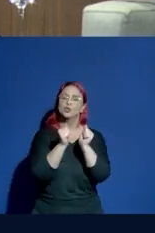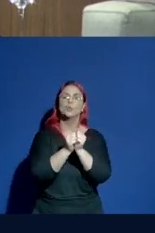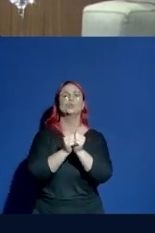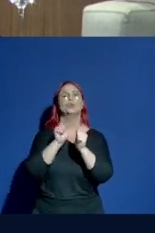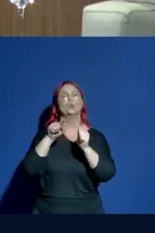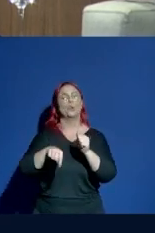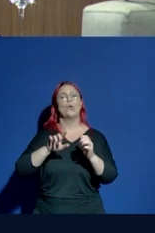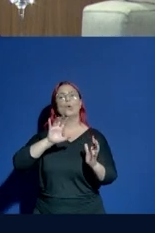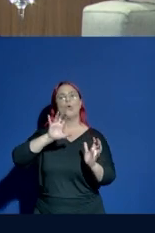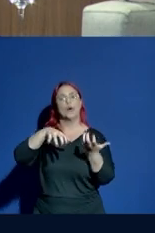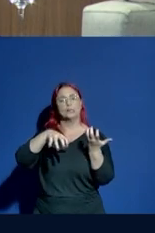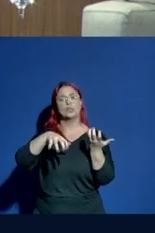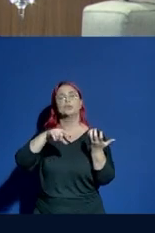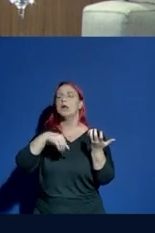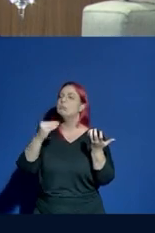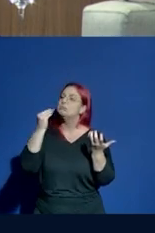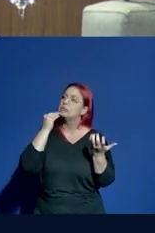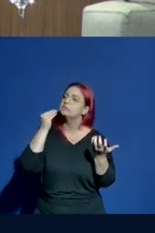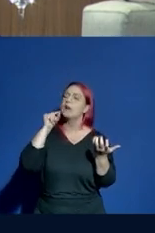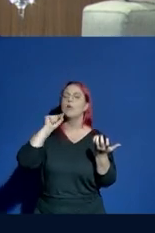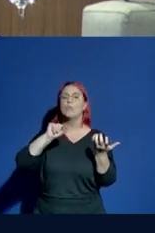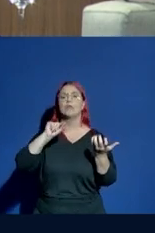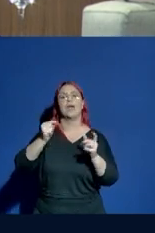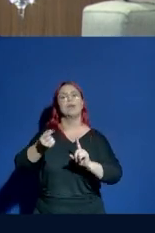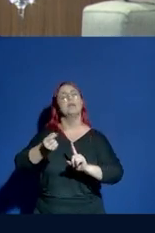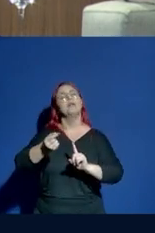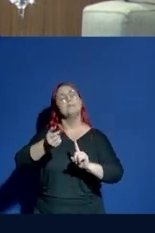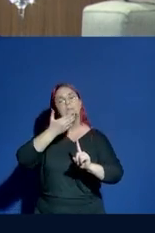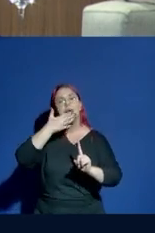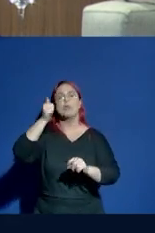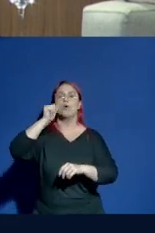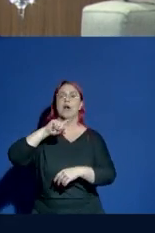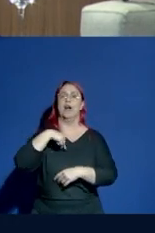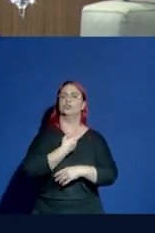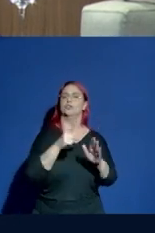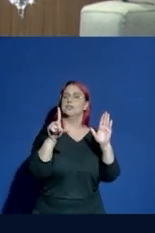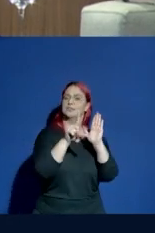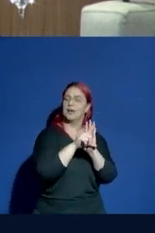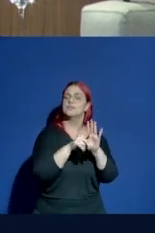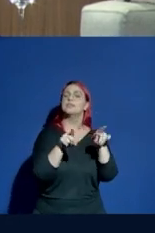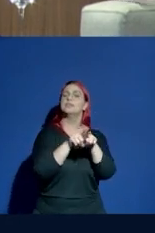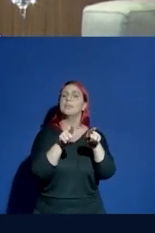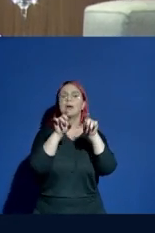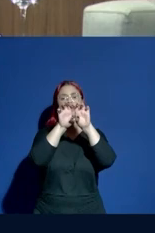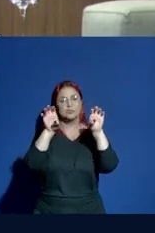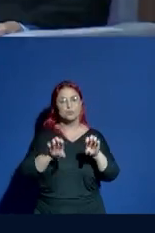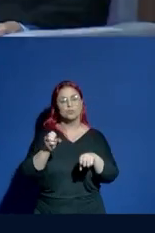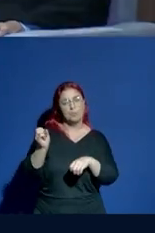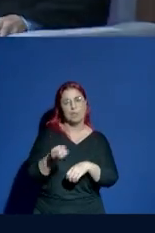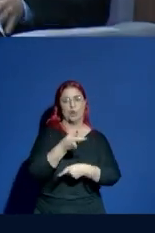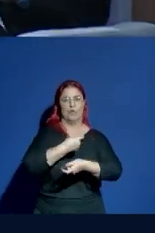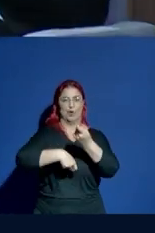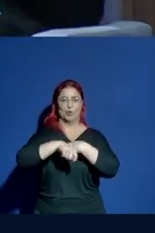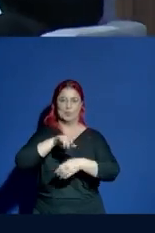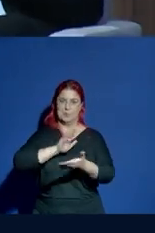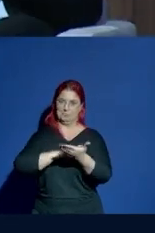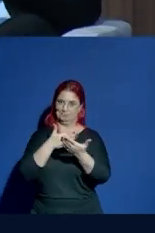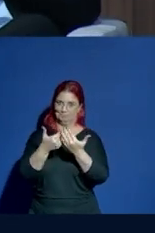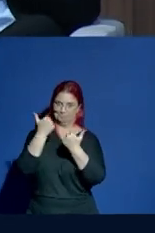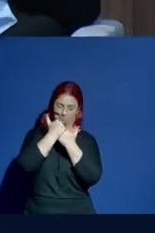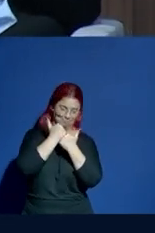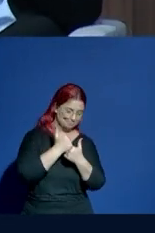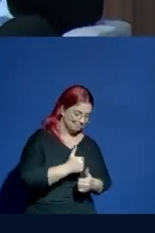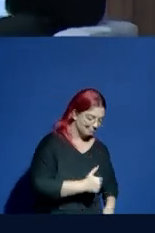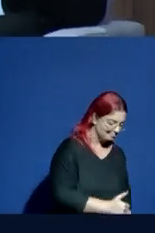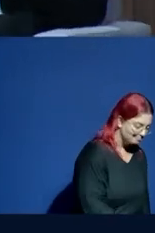nacional poder buscar modernizar nossa legislação e preparar Nossa infraestrutura para essa nova economia na linha de preparar